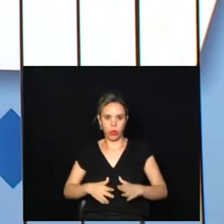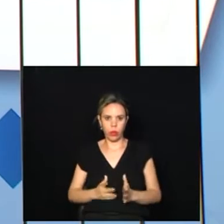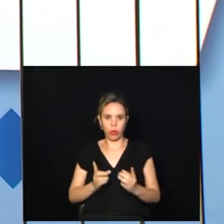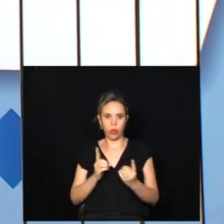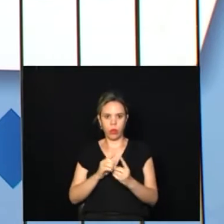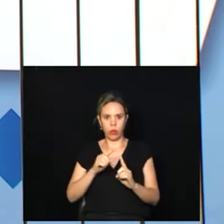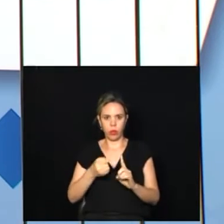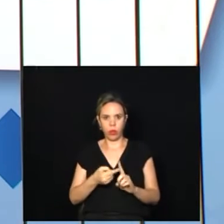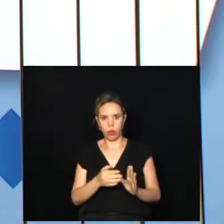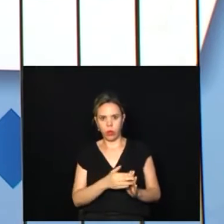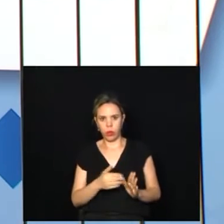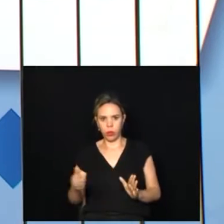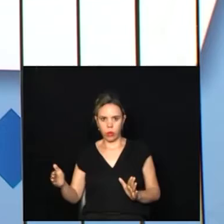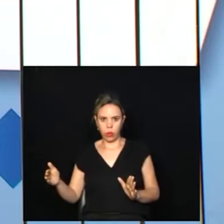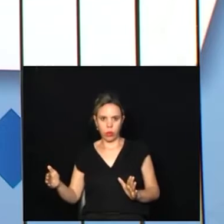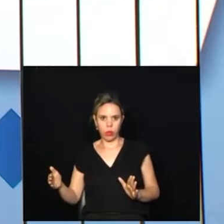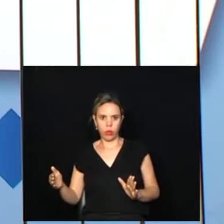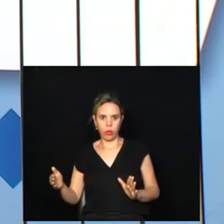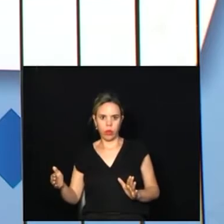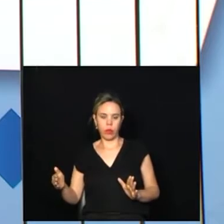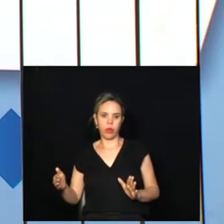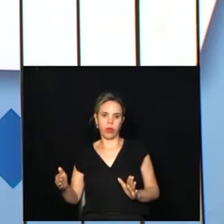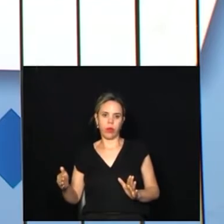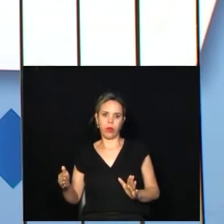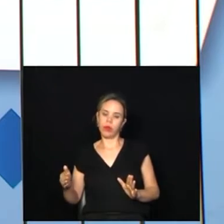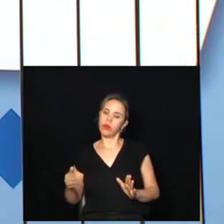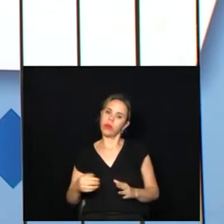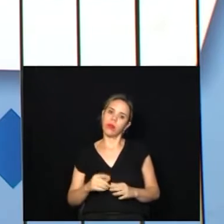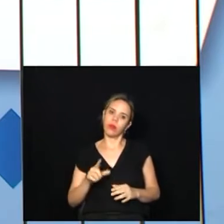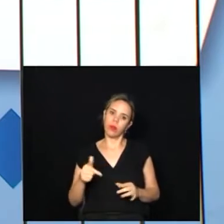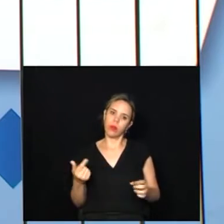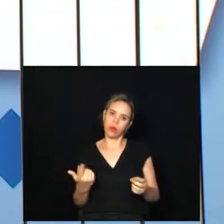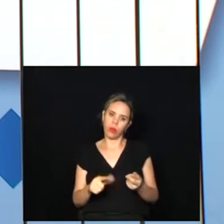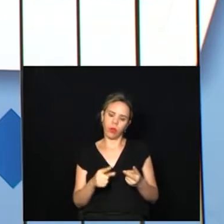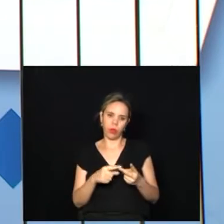pessoa grávida durante o período gravídico puerperal.